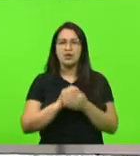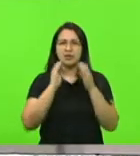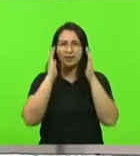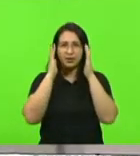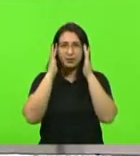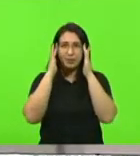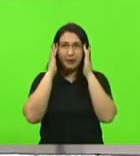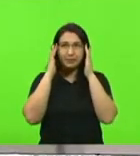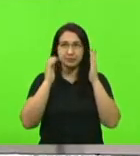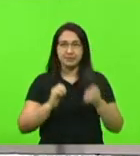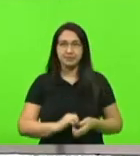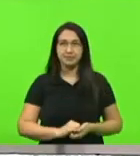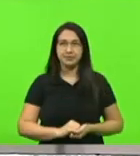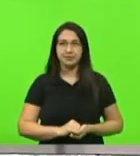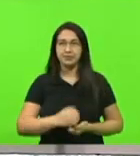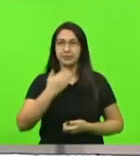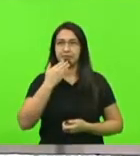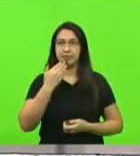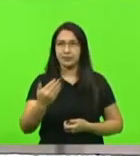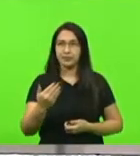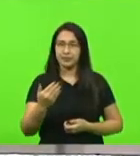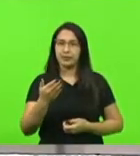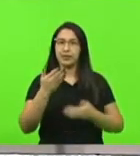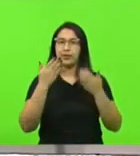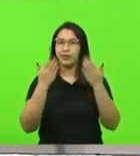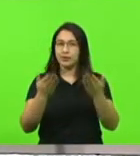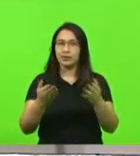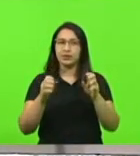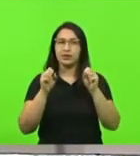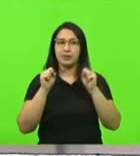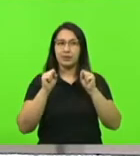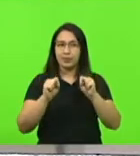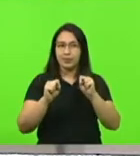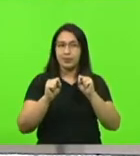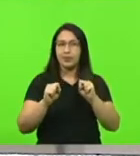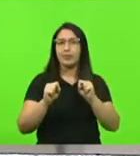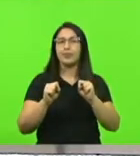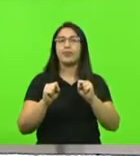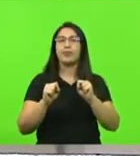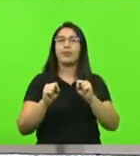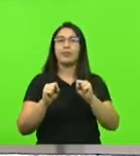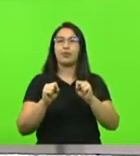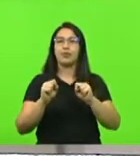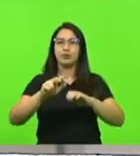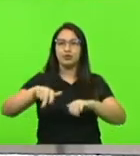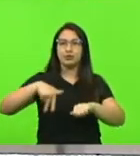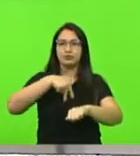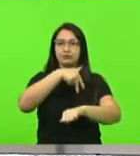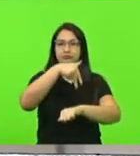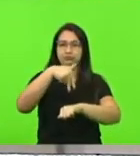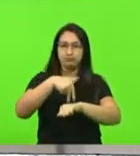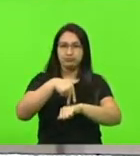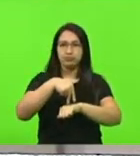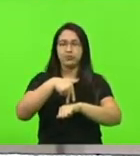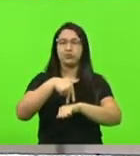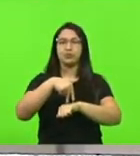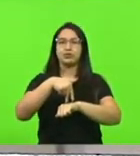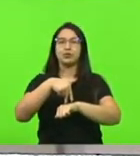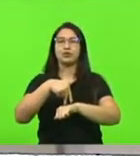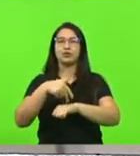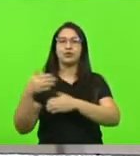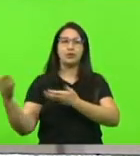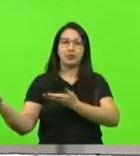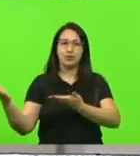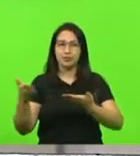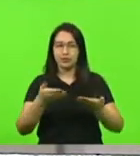Eu vou pedir para que Vossa Excelência permaneça na tribuna por mais um minutinho e passo a palavra ao deputado